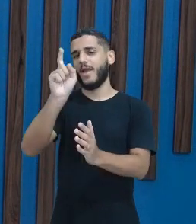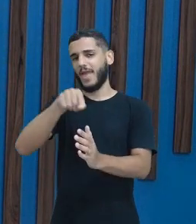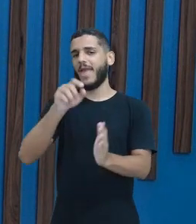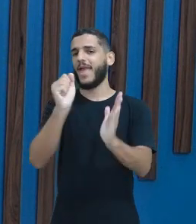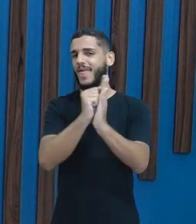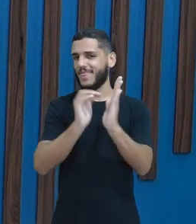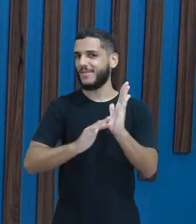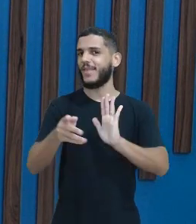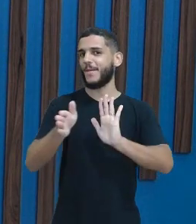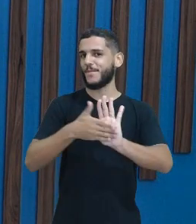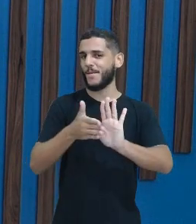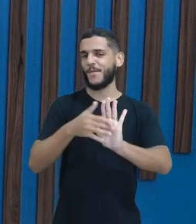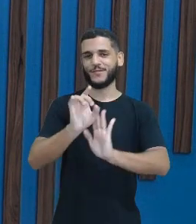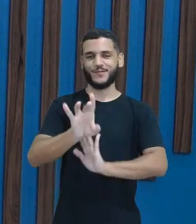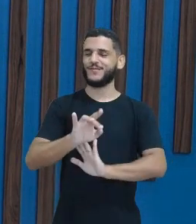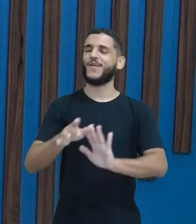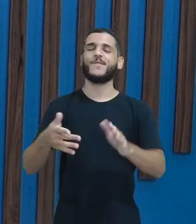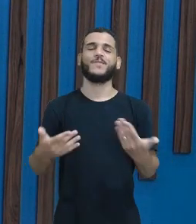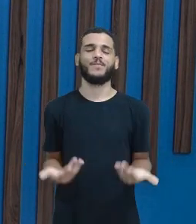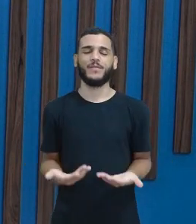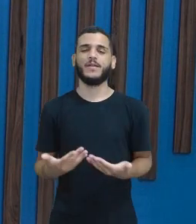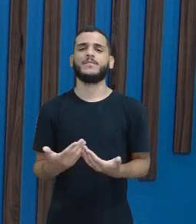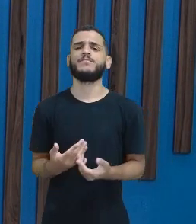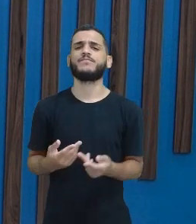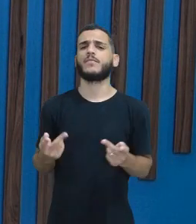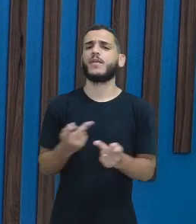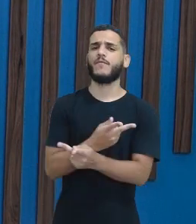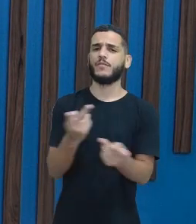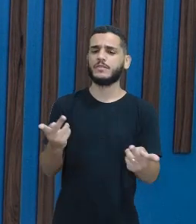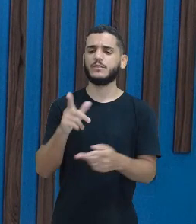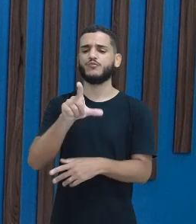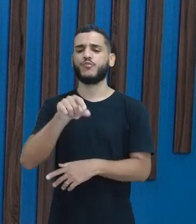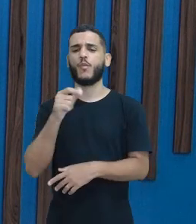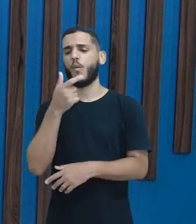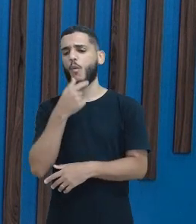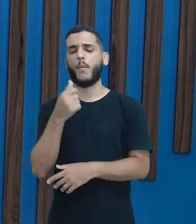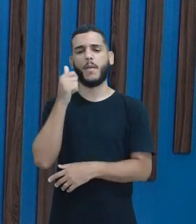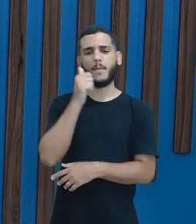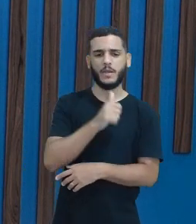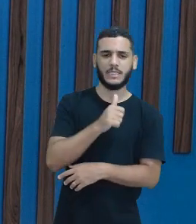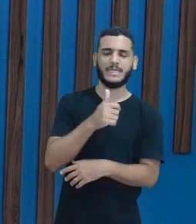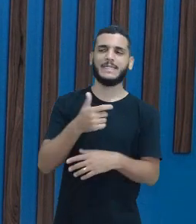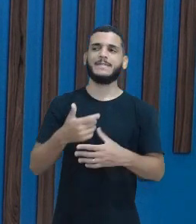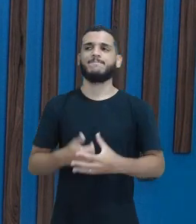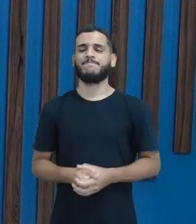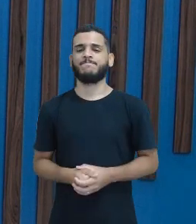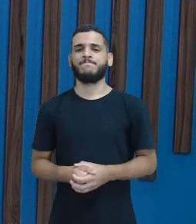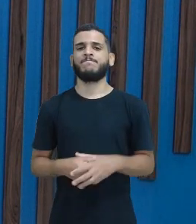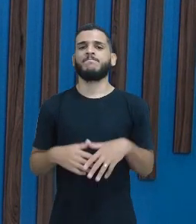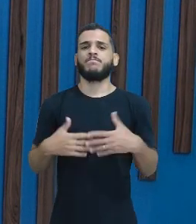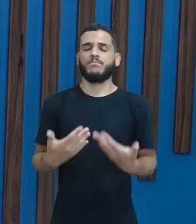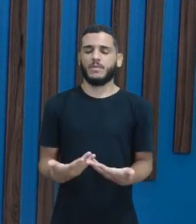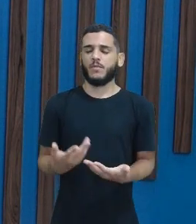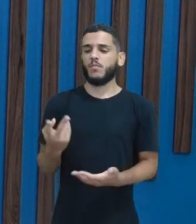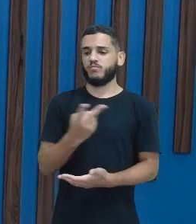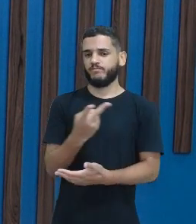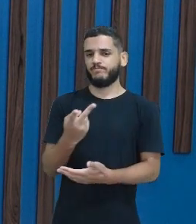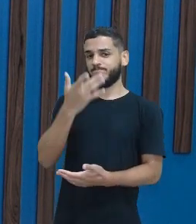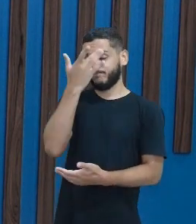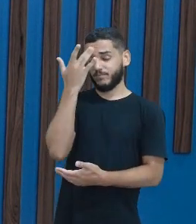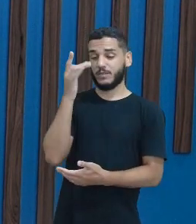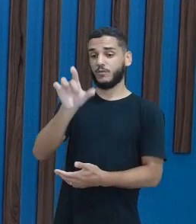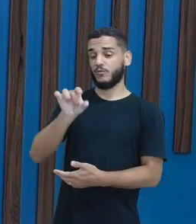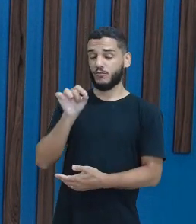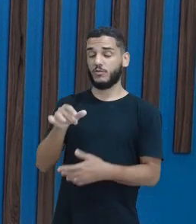aí na sala. Beleza? Vocês vão escolher o griot e a griote. E essa pessoa, essas duas